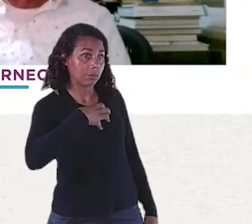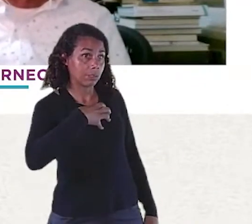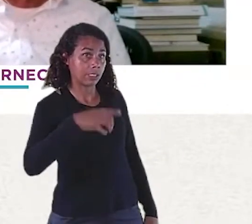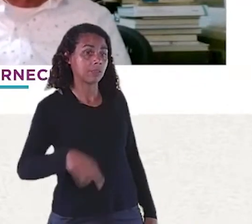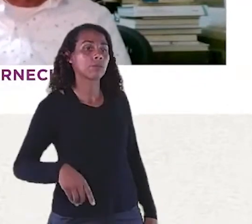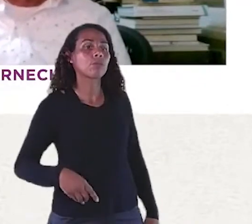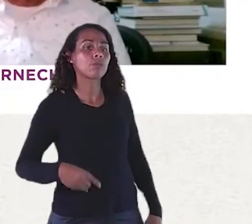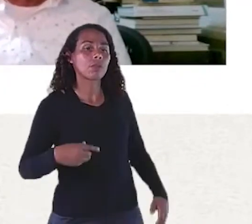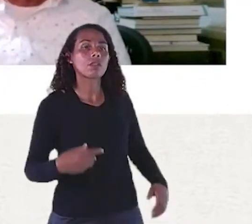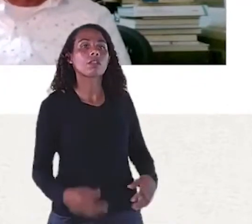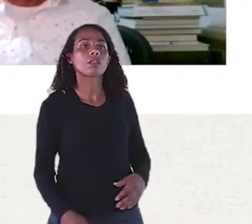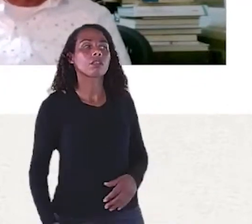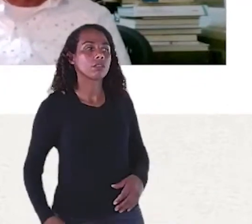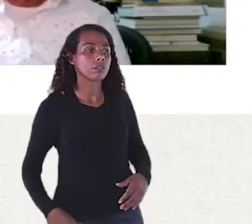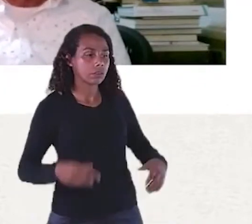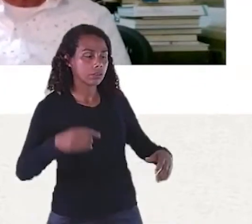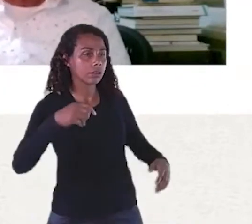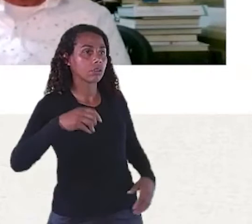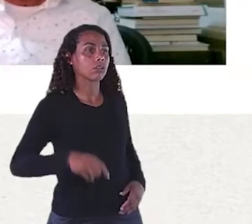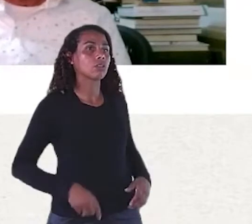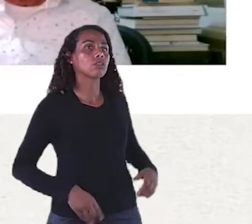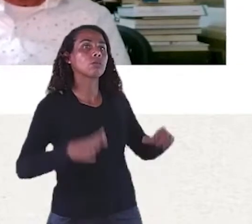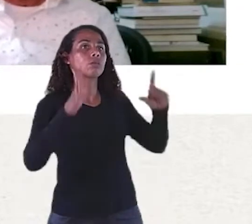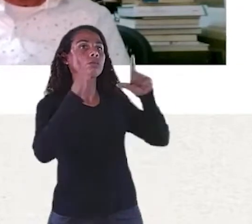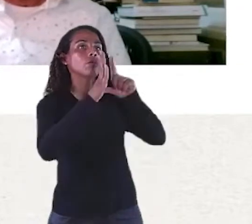que estamos nessa época.